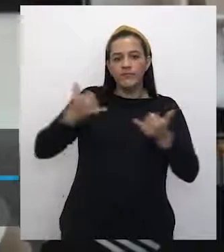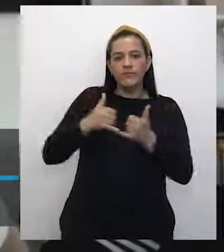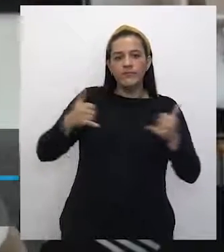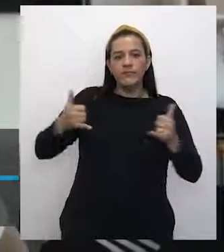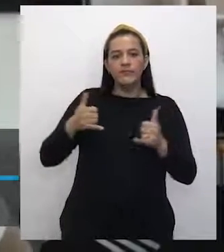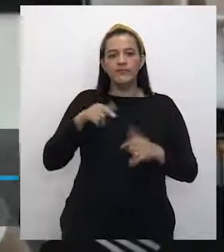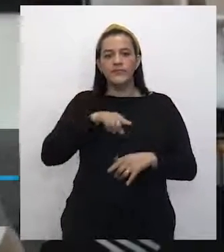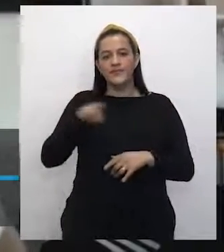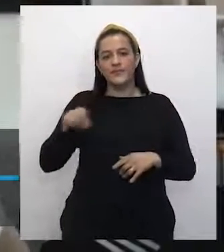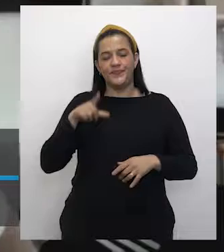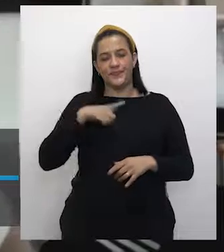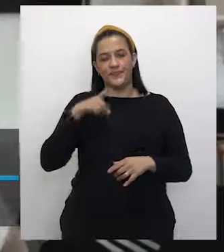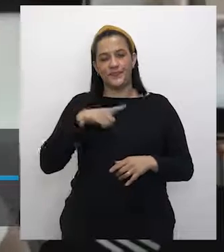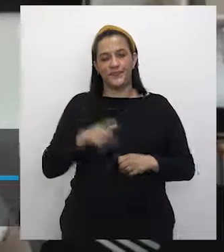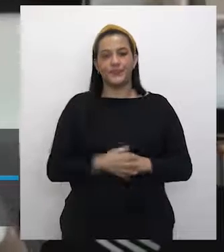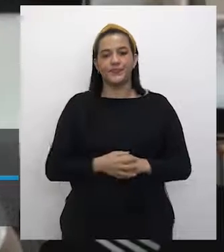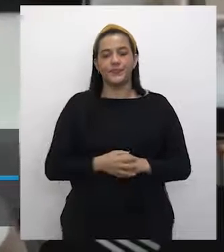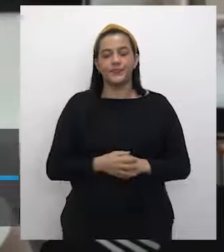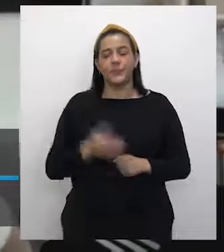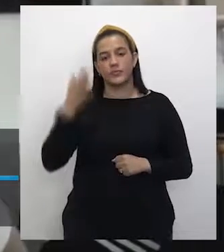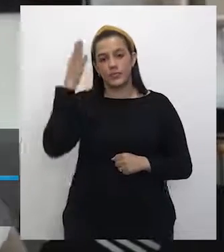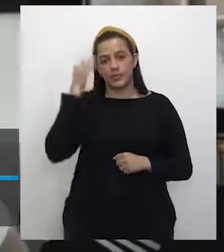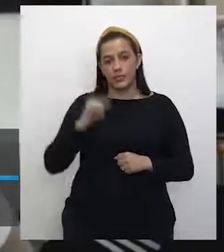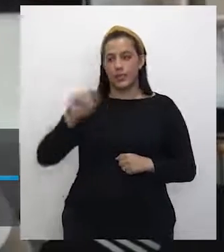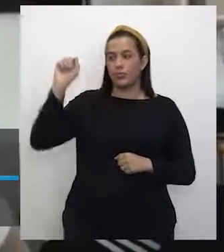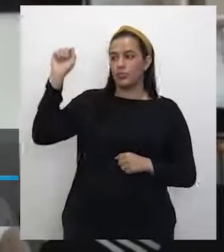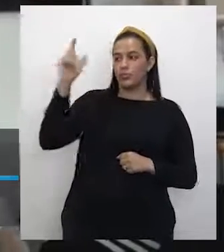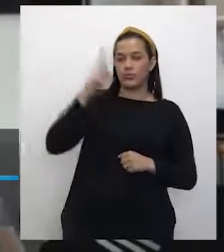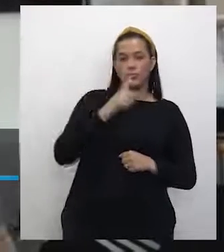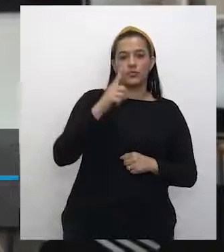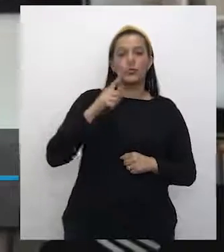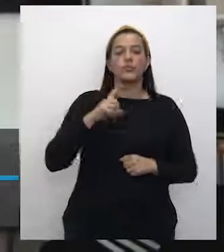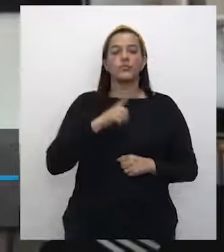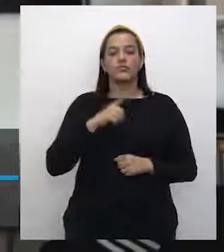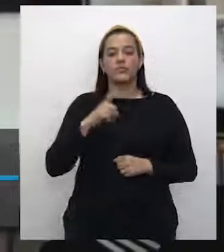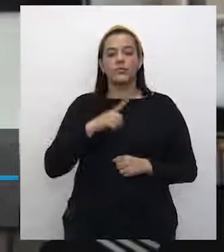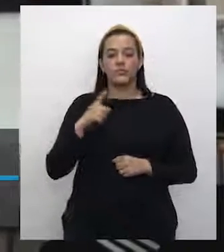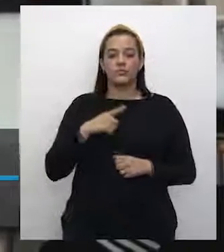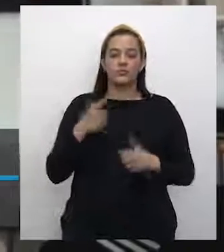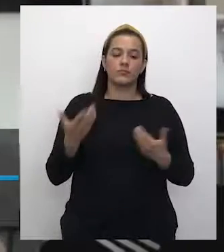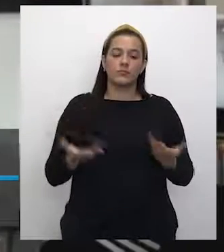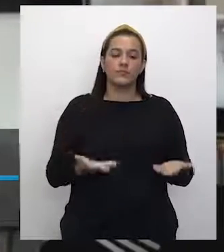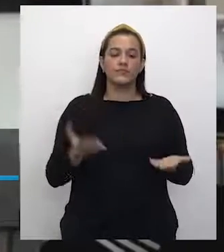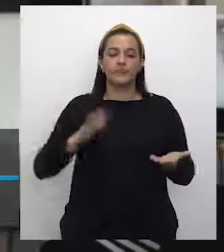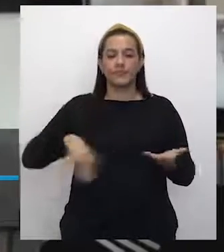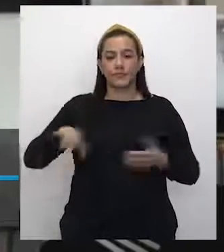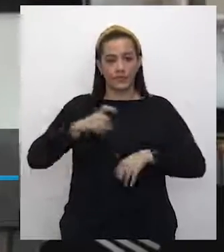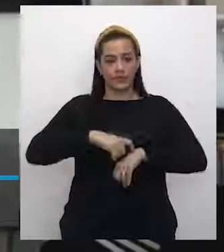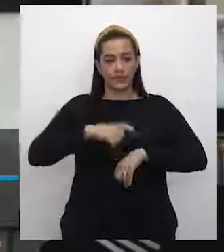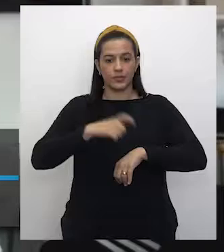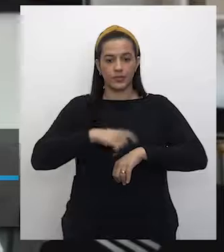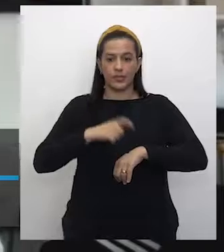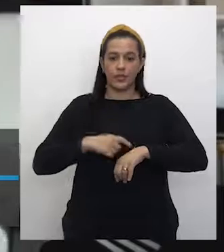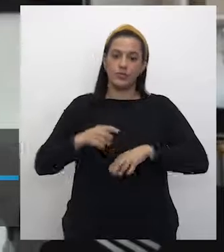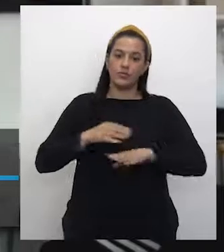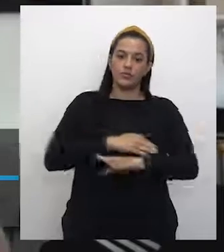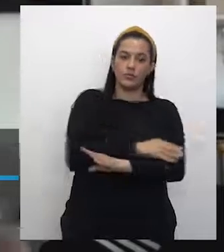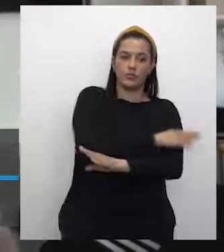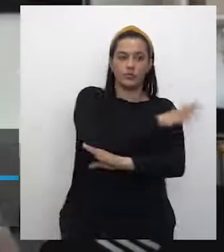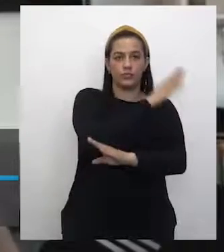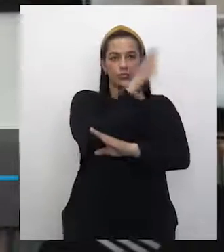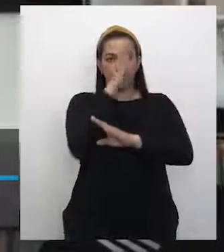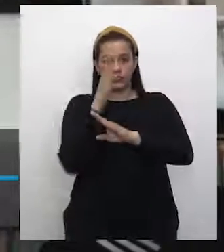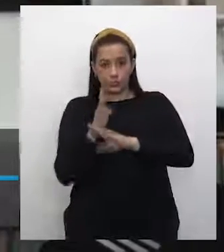Tá? Então, a gente sabe que o sol, né, a gente tem um tempo de validade durante o dia e